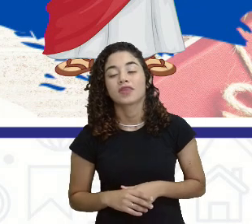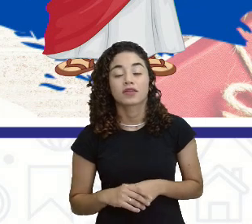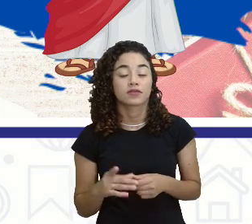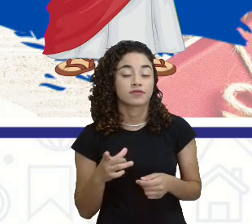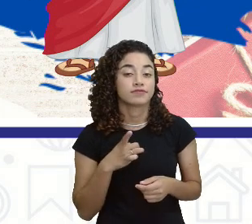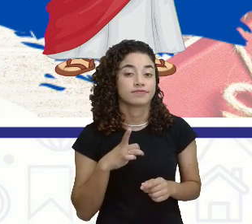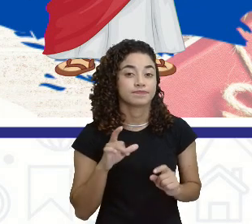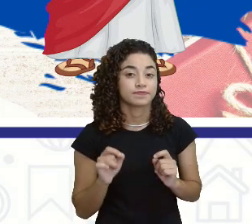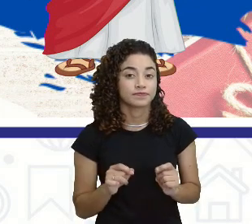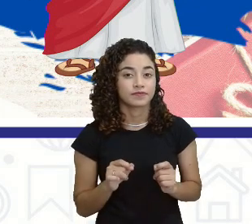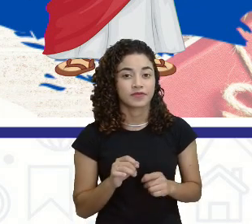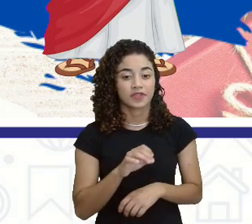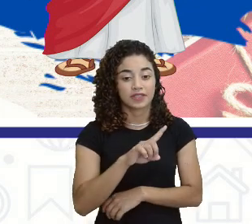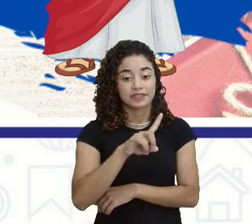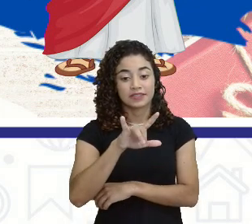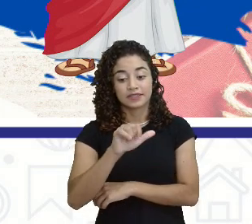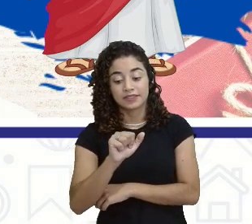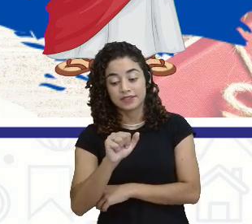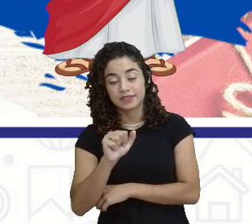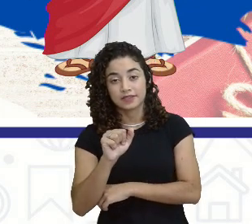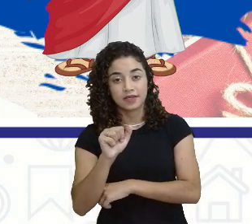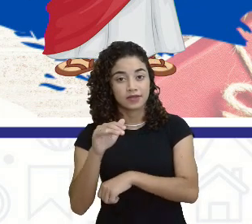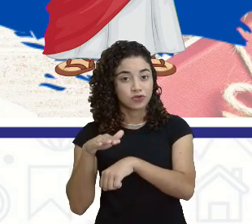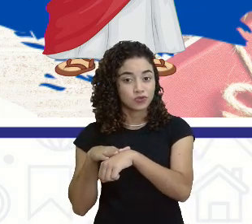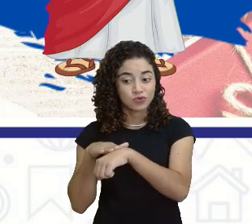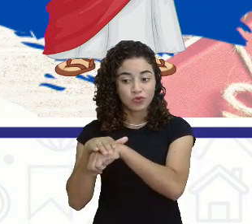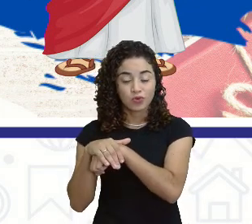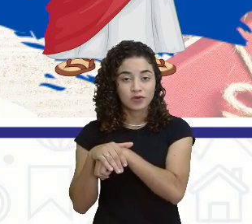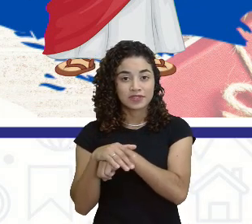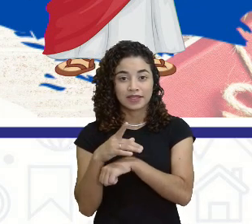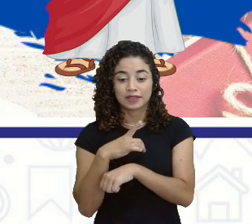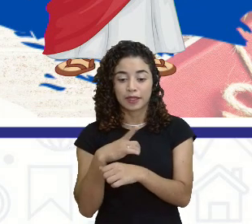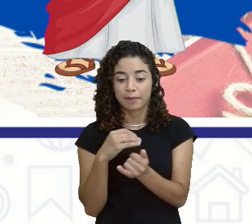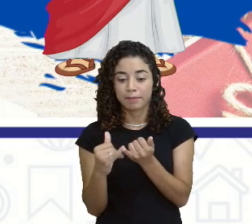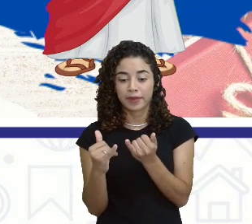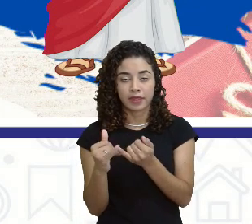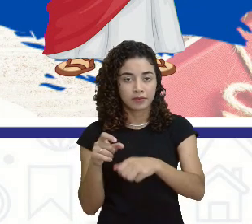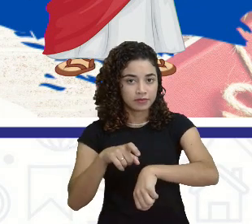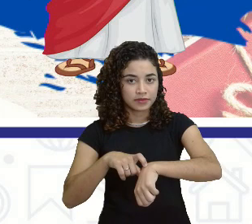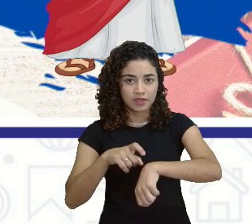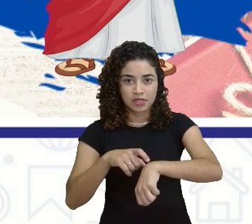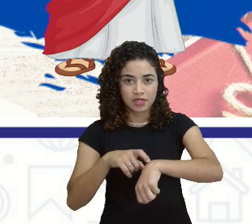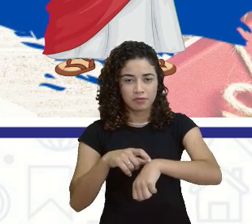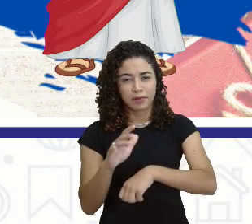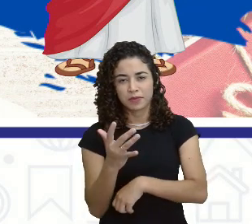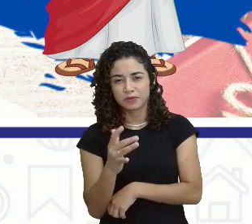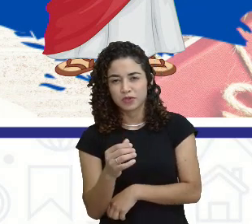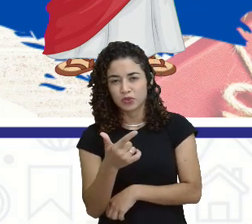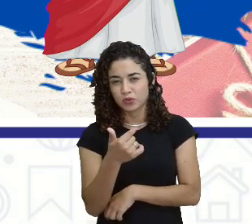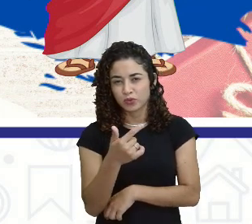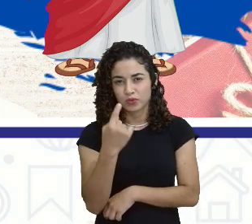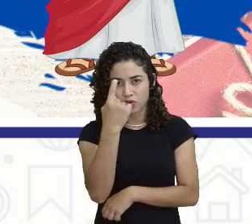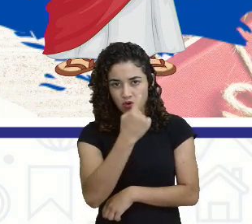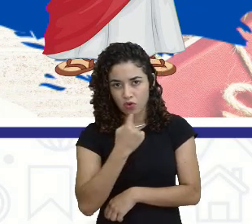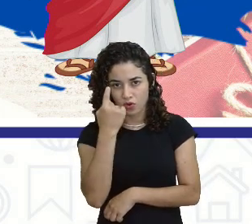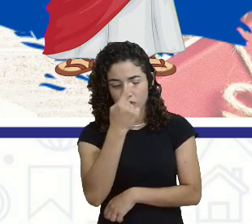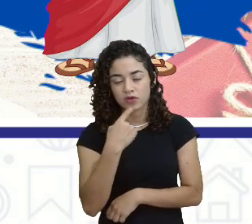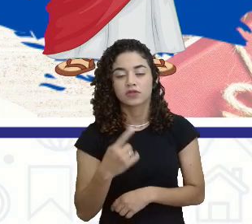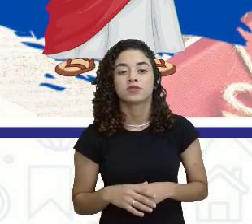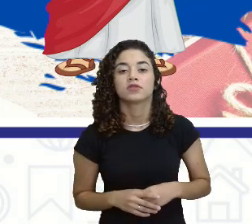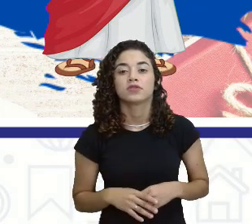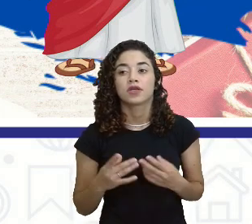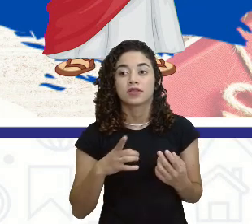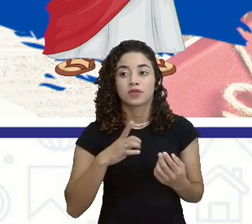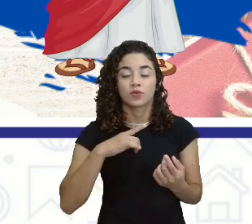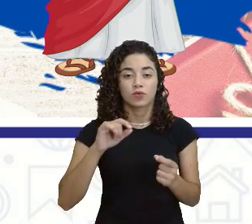tem ali dia e noite tendo a mesma duração ali de aproximadamente 12 horas, né? E se dá pelo